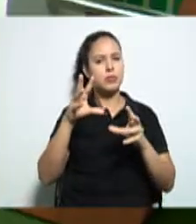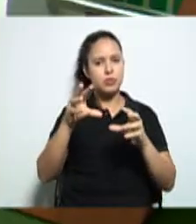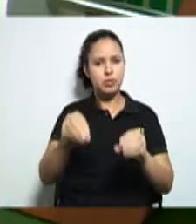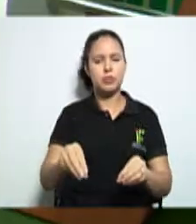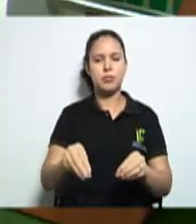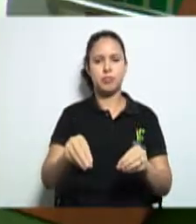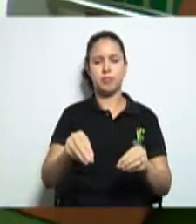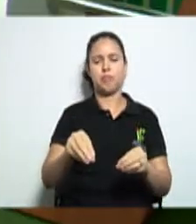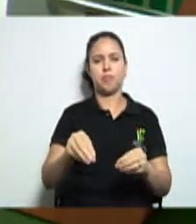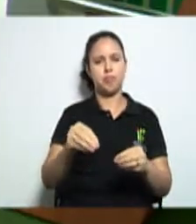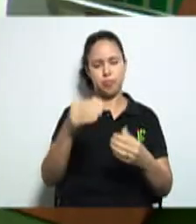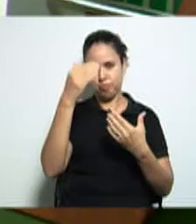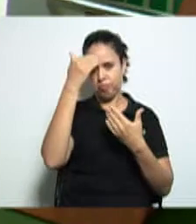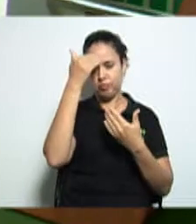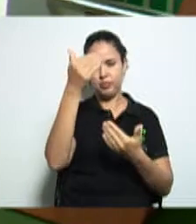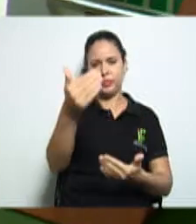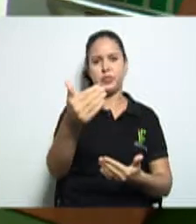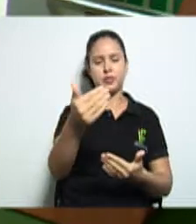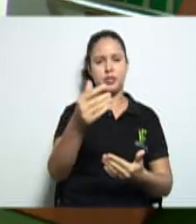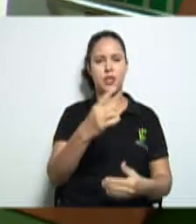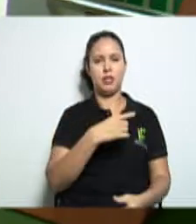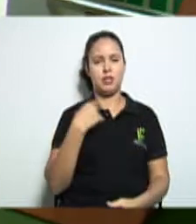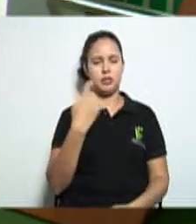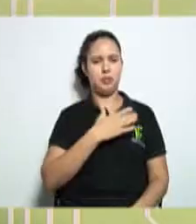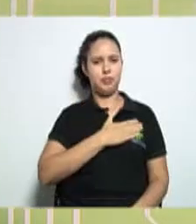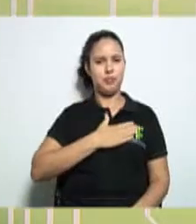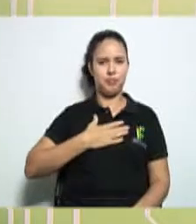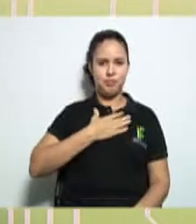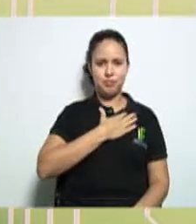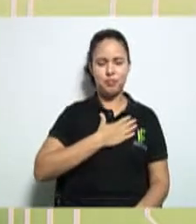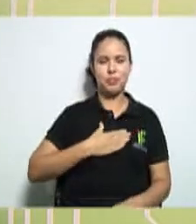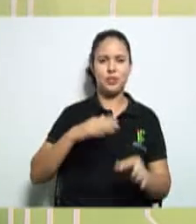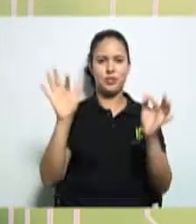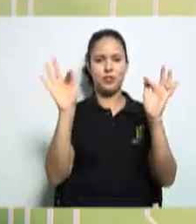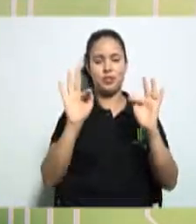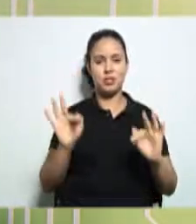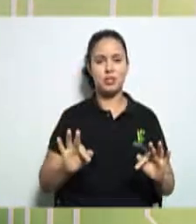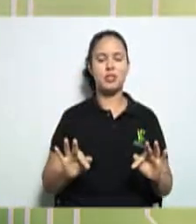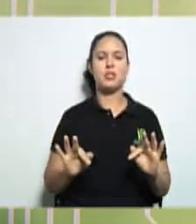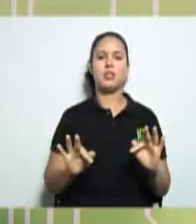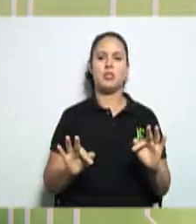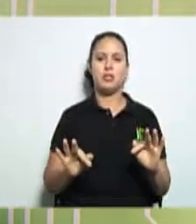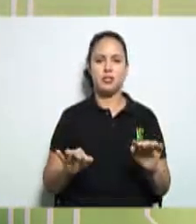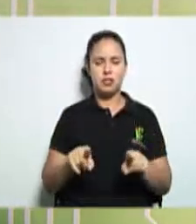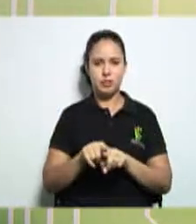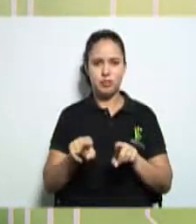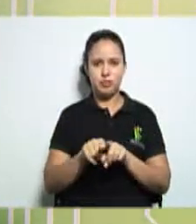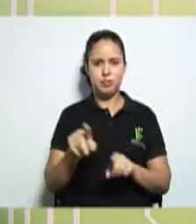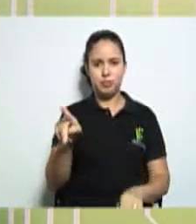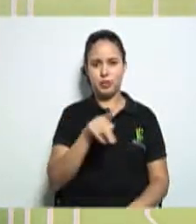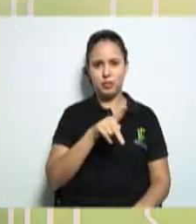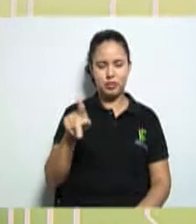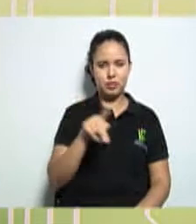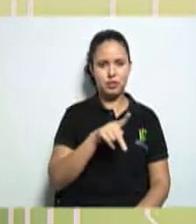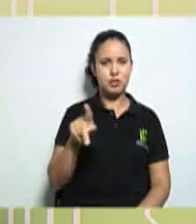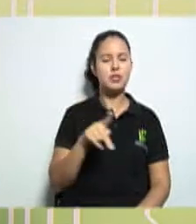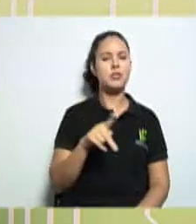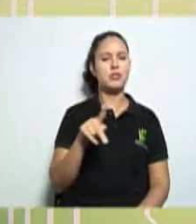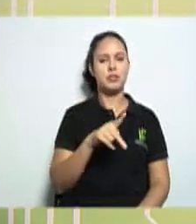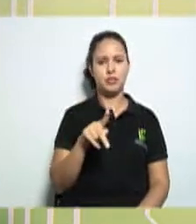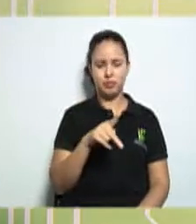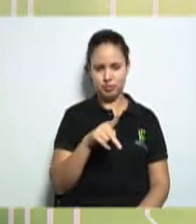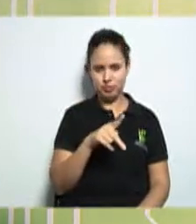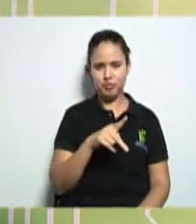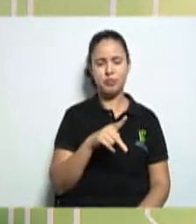eu precisava falar com eles. Ficamos felizes que teve alguns professores pedindo para mandar um alô para outros, porque eles não estavam